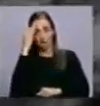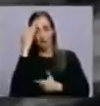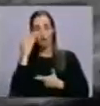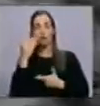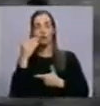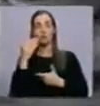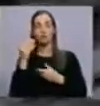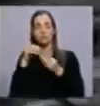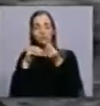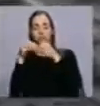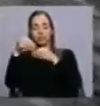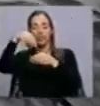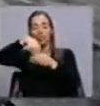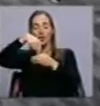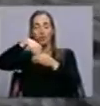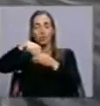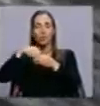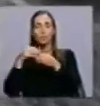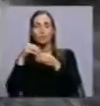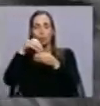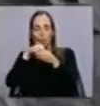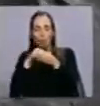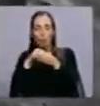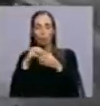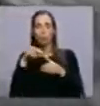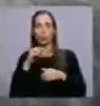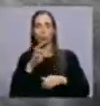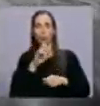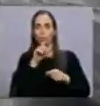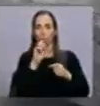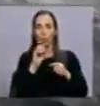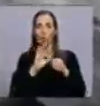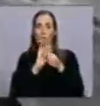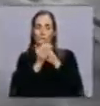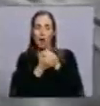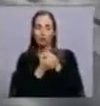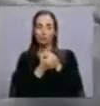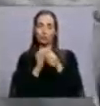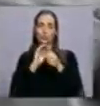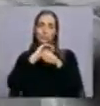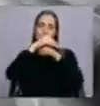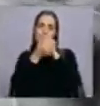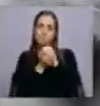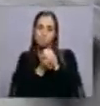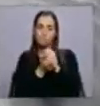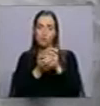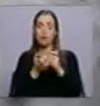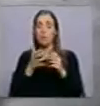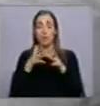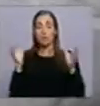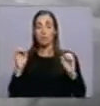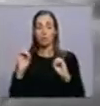criar um núcleo, um manto e uma crosta. A maior parte dos asteroides não tem isso. Ora, então, o seu pai não